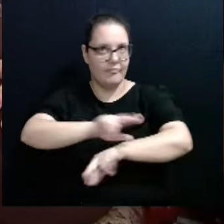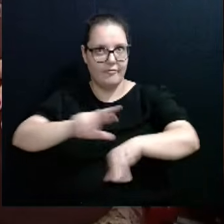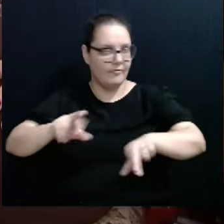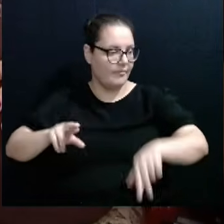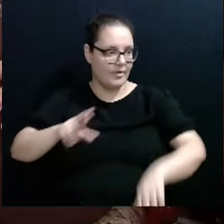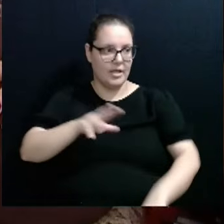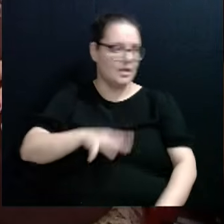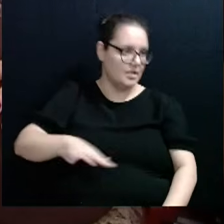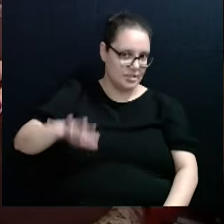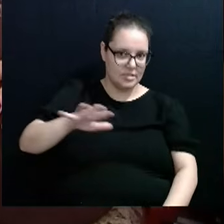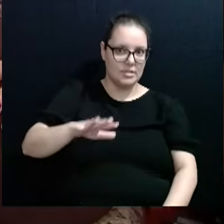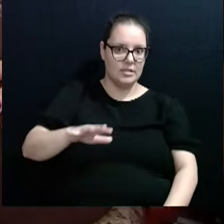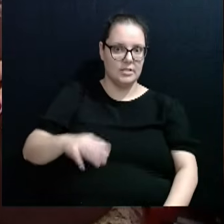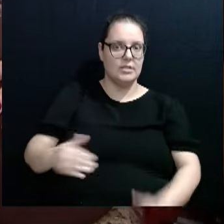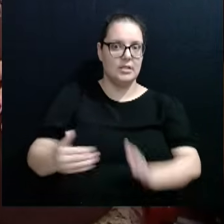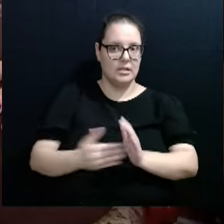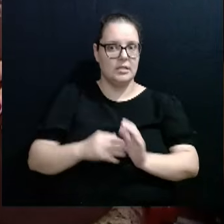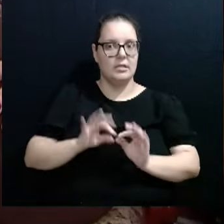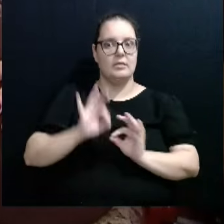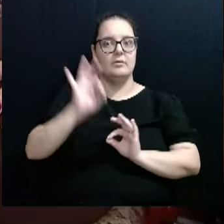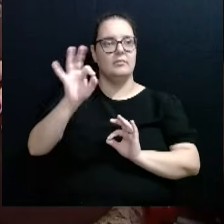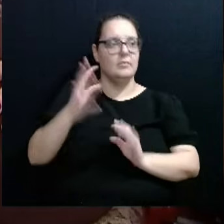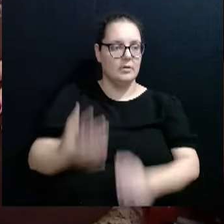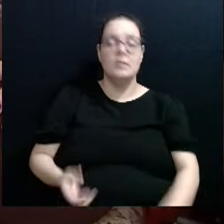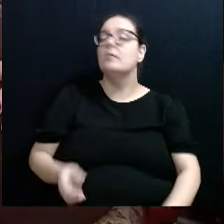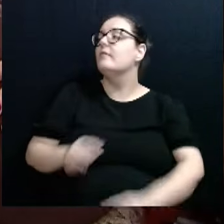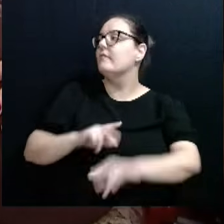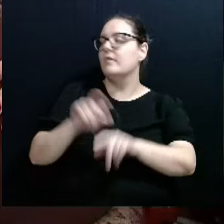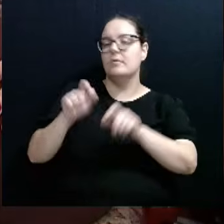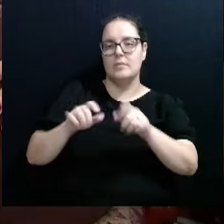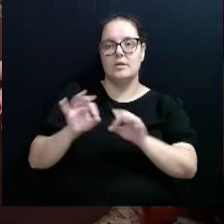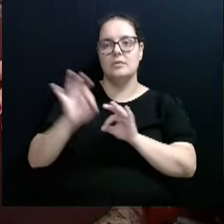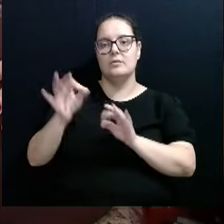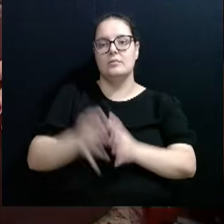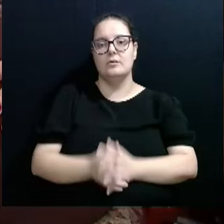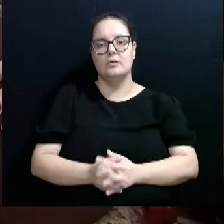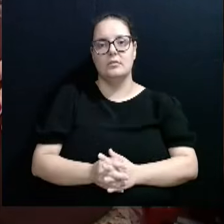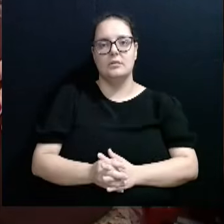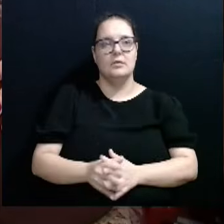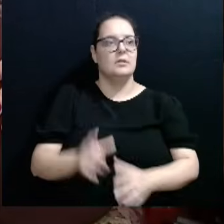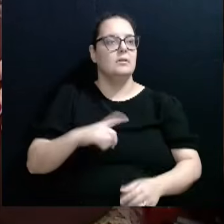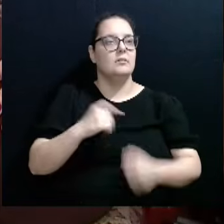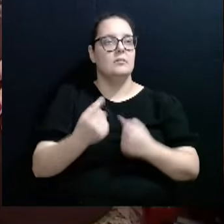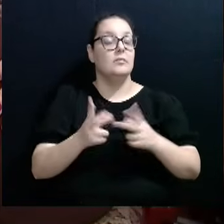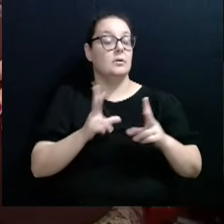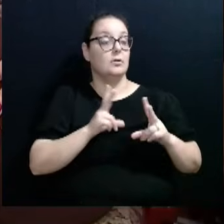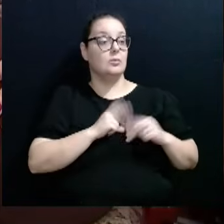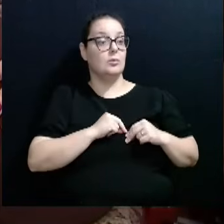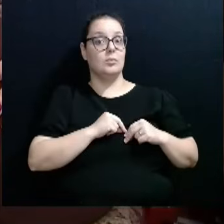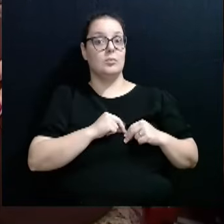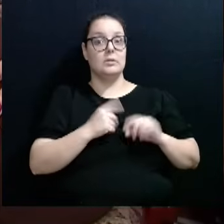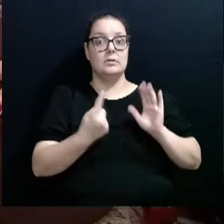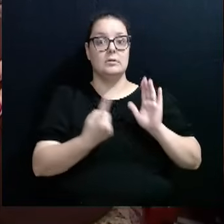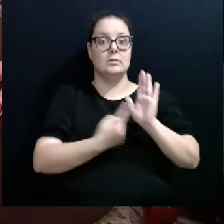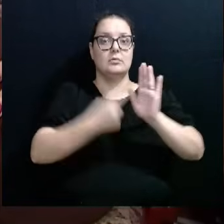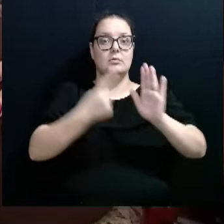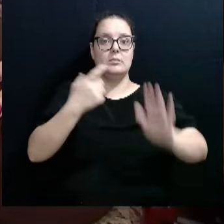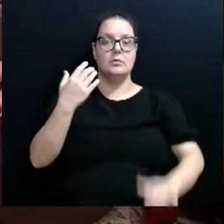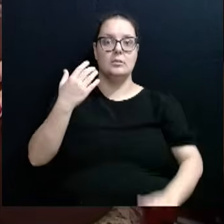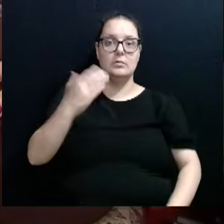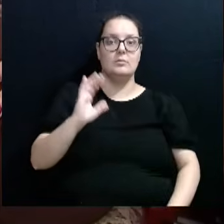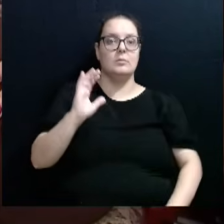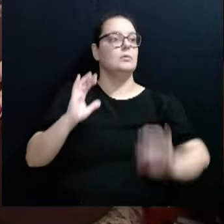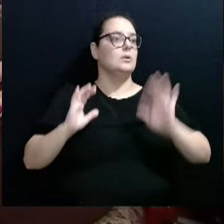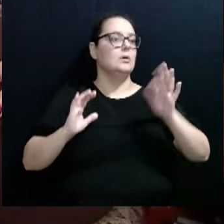gente de fora? Muita gente de fora. Teve algum caso assim que você fala assim, nossa, esse me marcou, que eu postei, aconteceu isso,